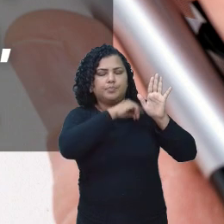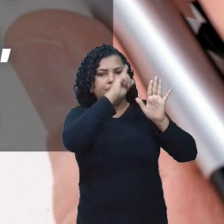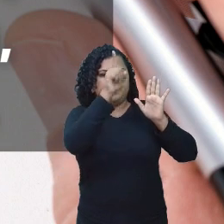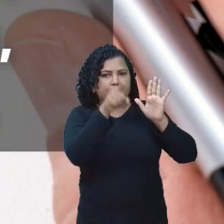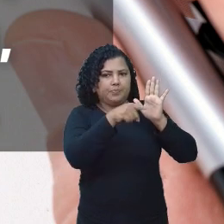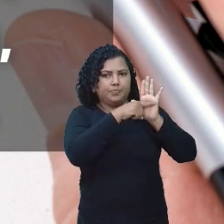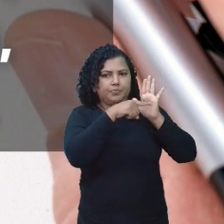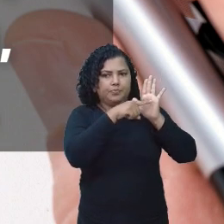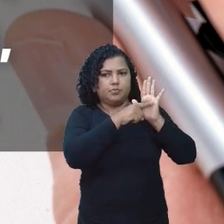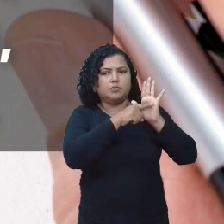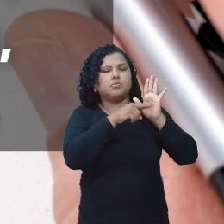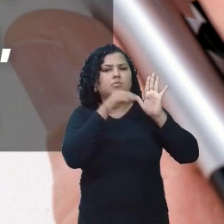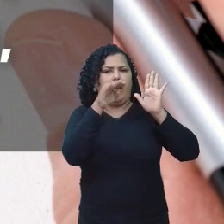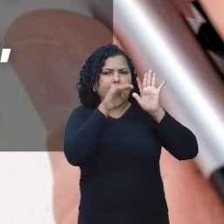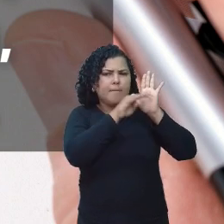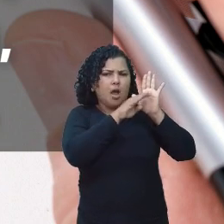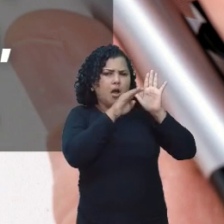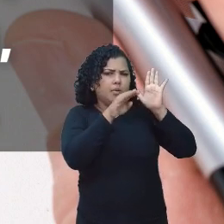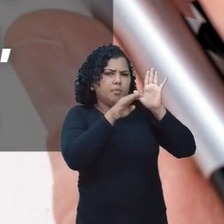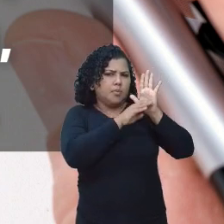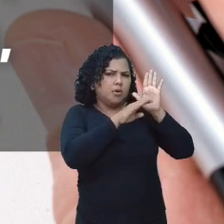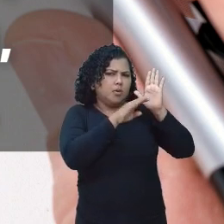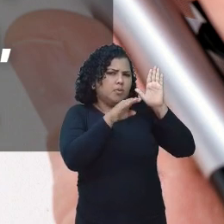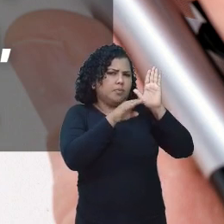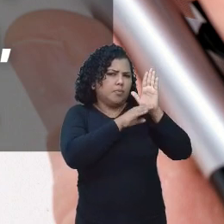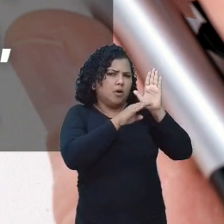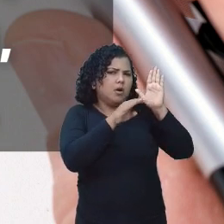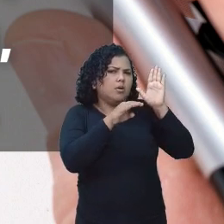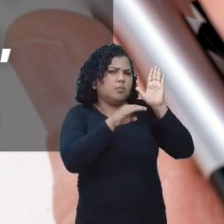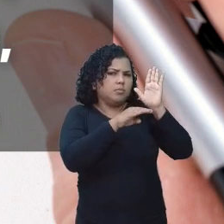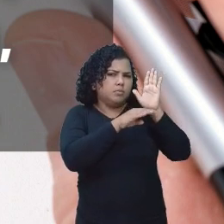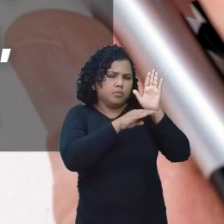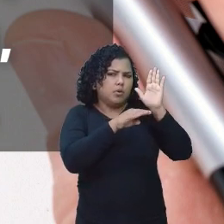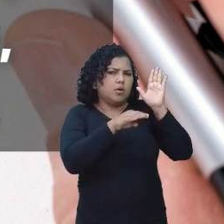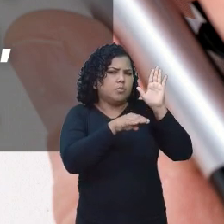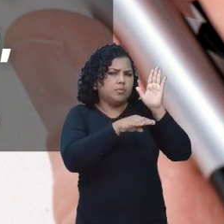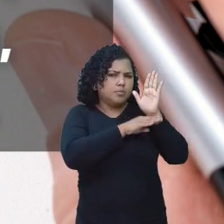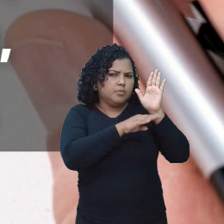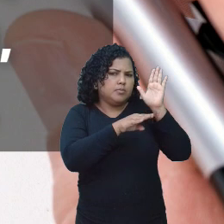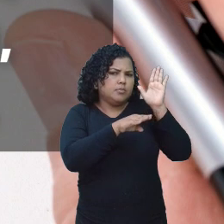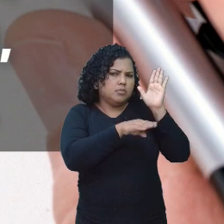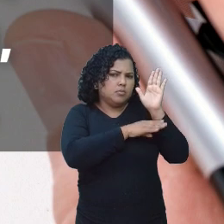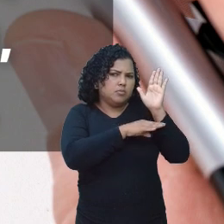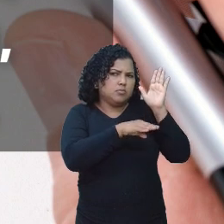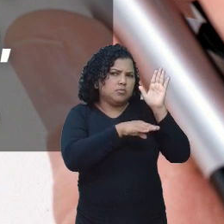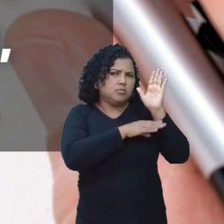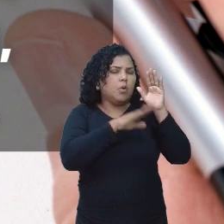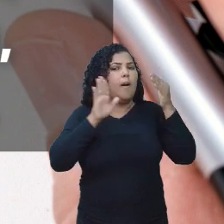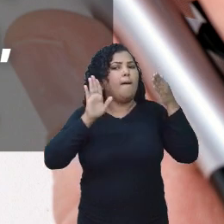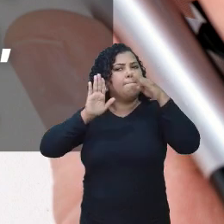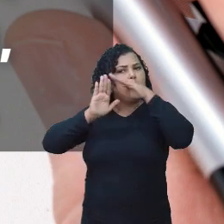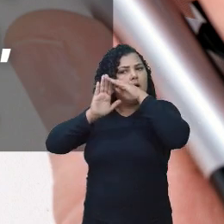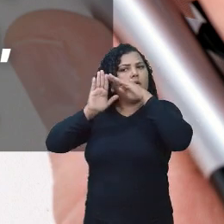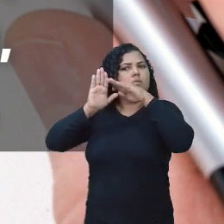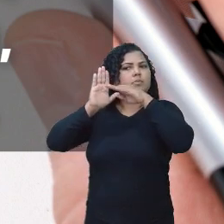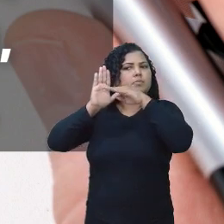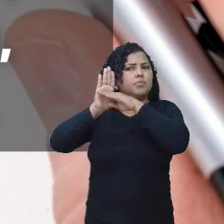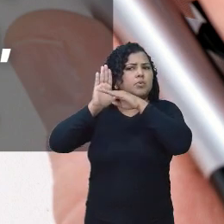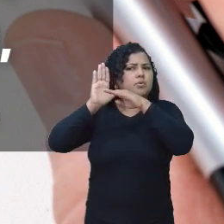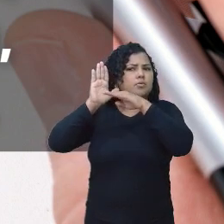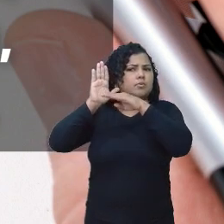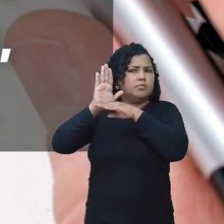Fruit. Vegetables. Corn. Beans. Flour. Water. Bacon.